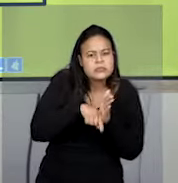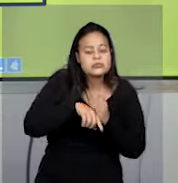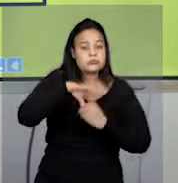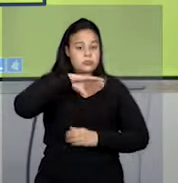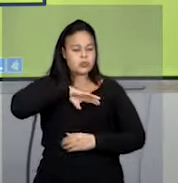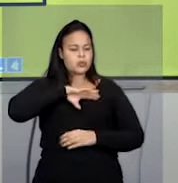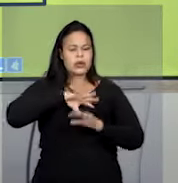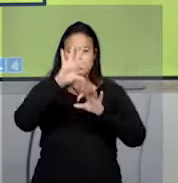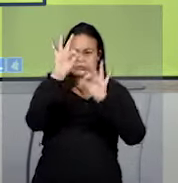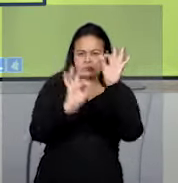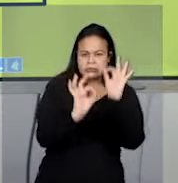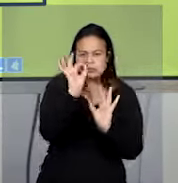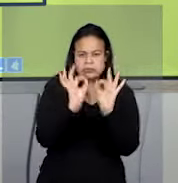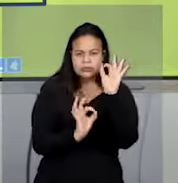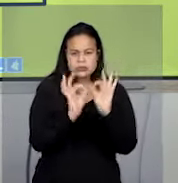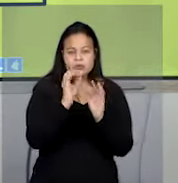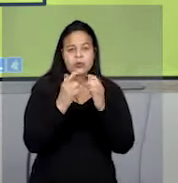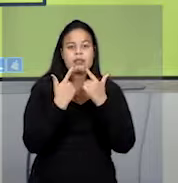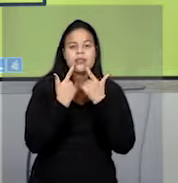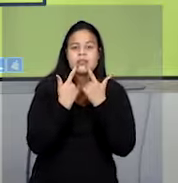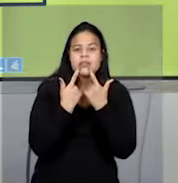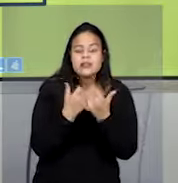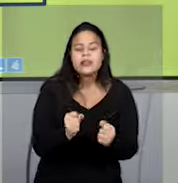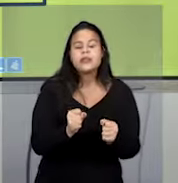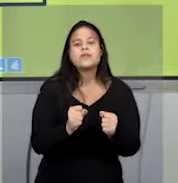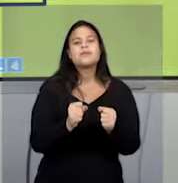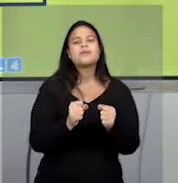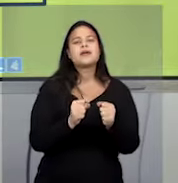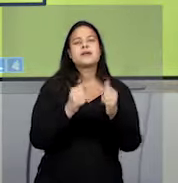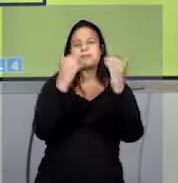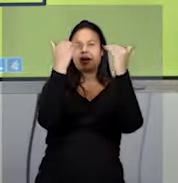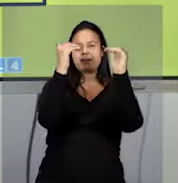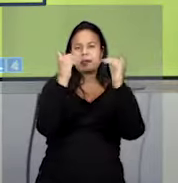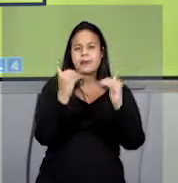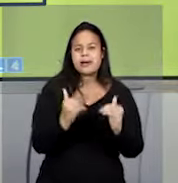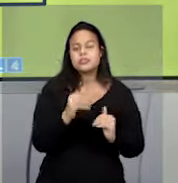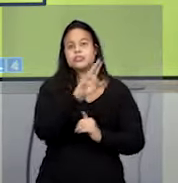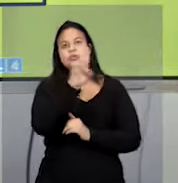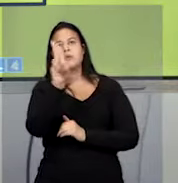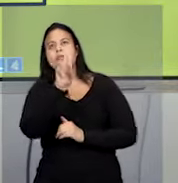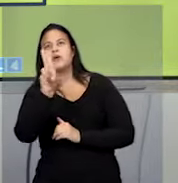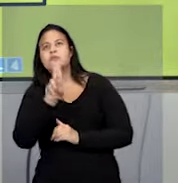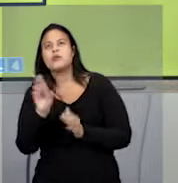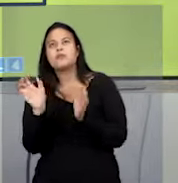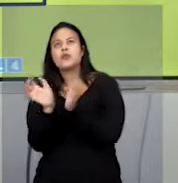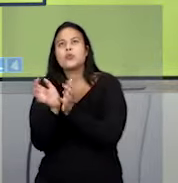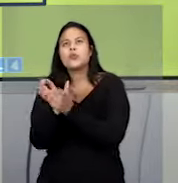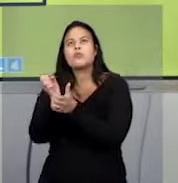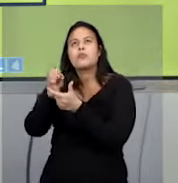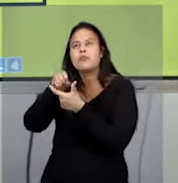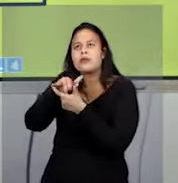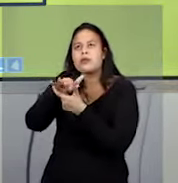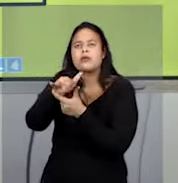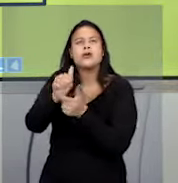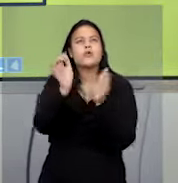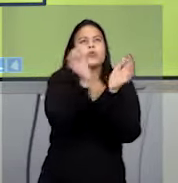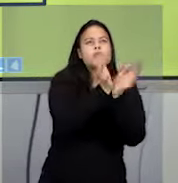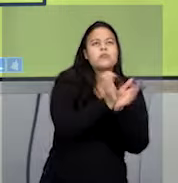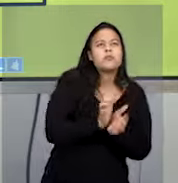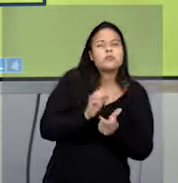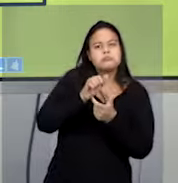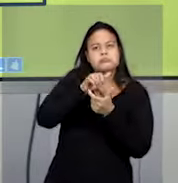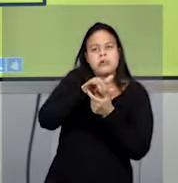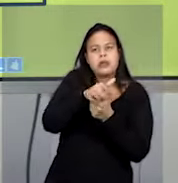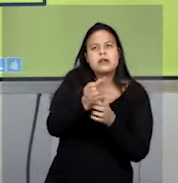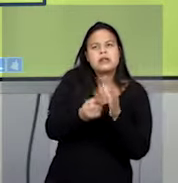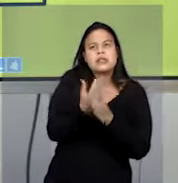tempo, colocando ela nomeada com os grupos das palavras que são da nossa língua. E aí